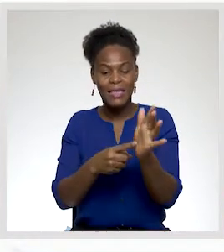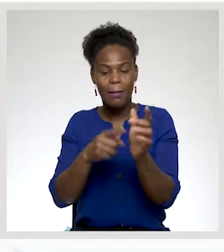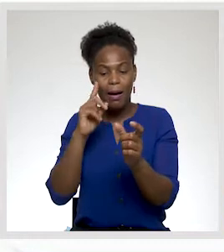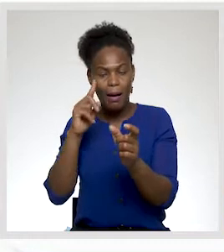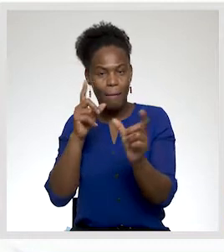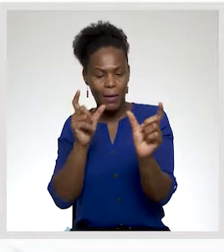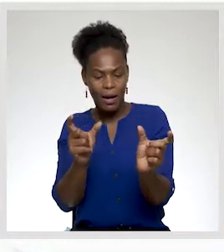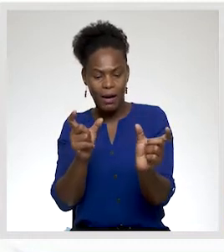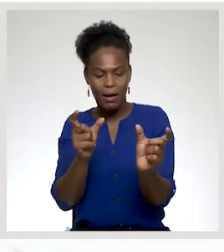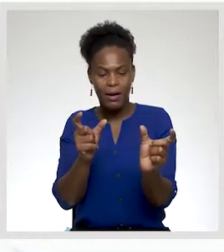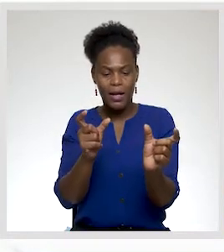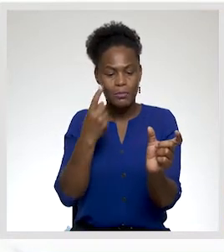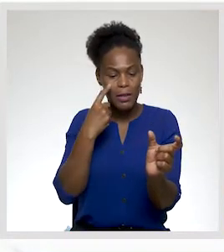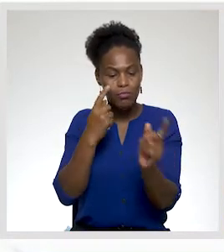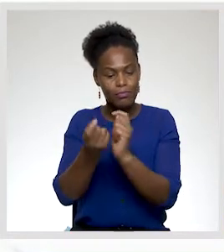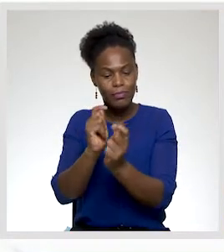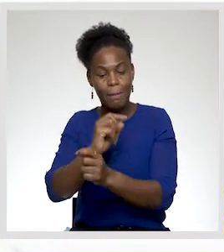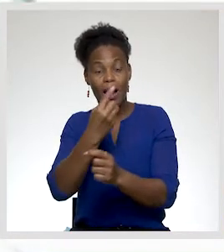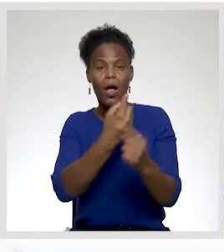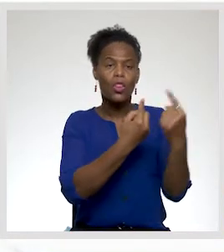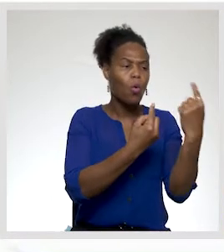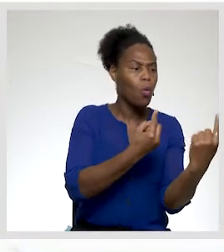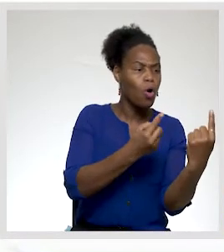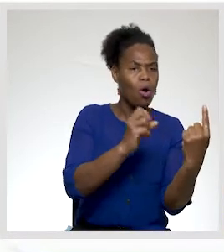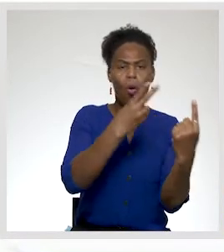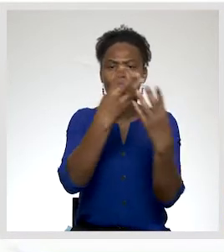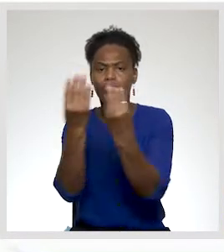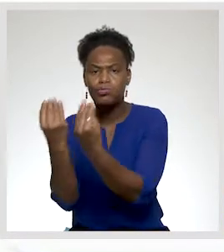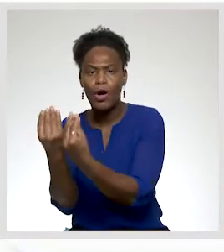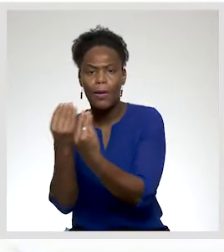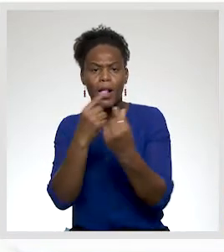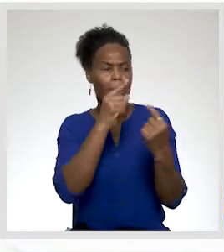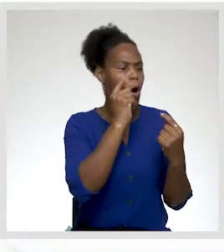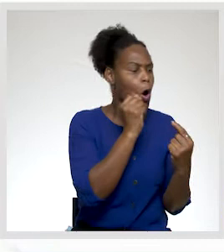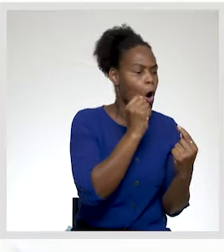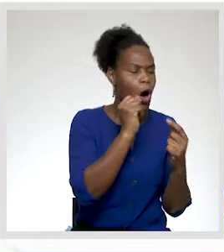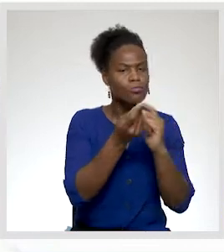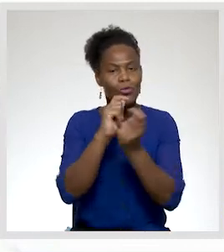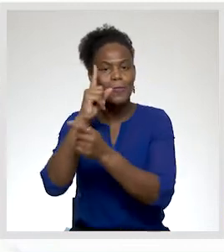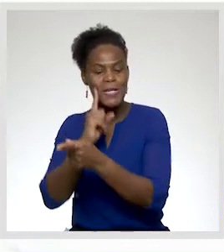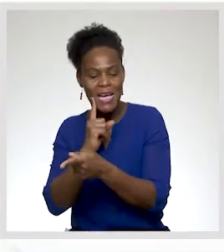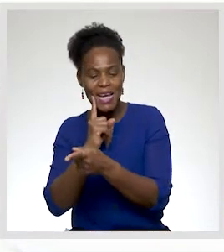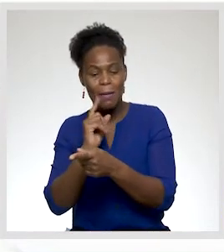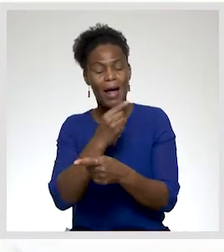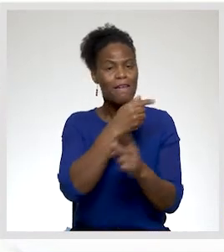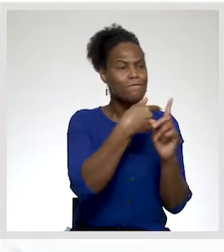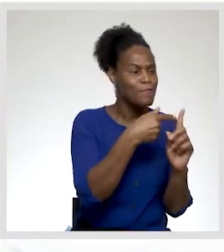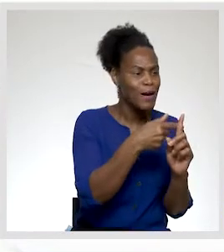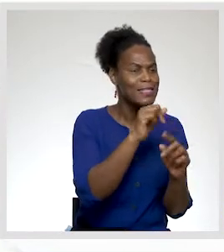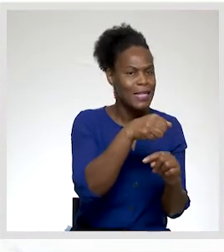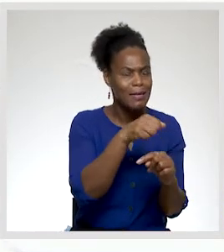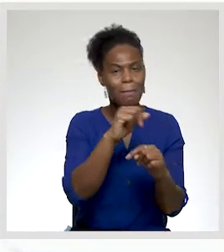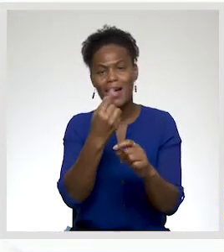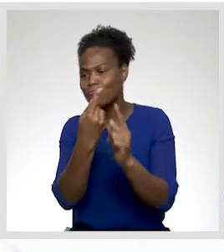o singular ou para o plural, para o masculino ou para o feminino, para o diminutivo ou para o aumentativo. Se conseguires